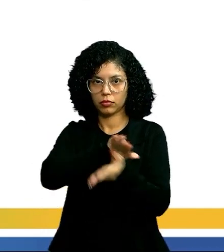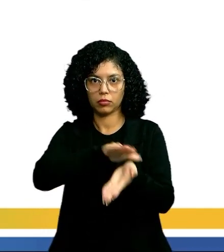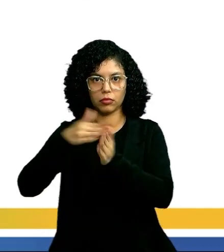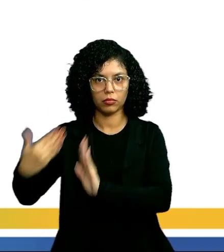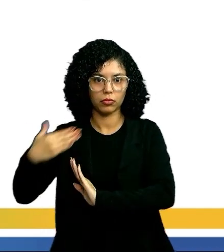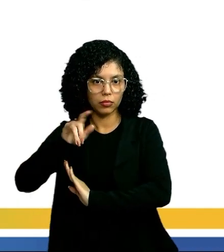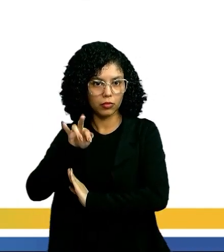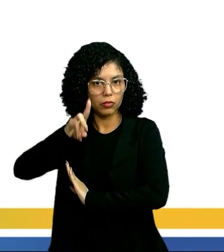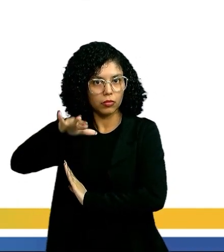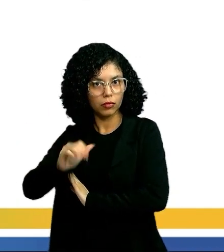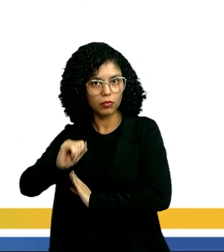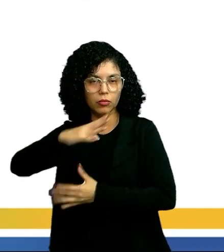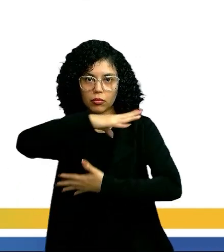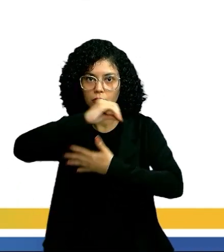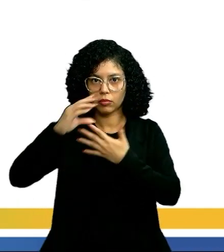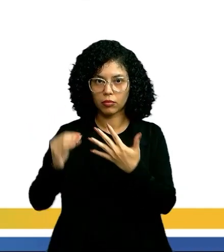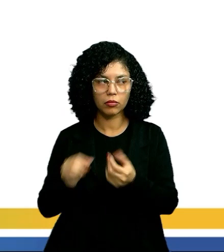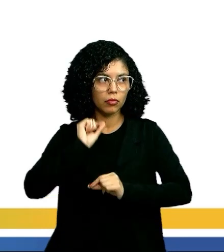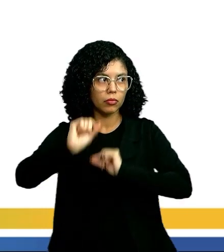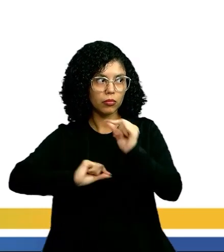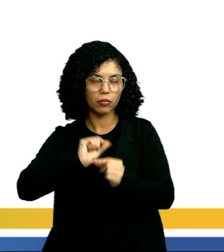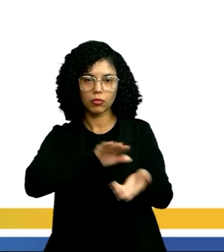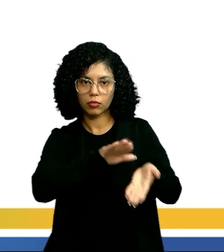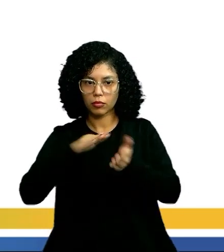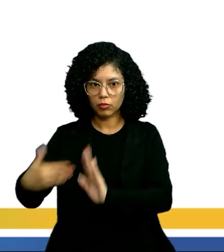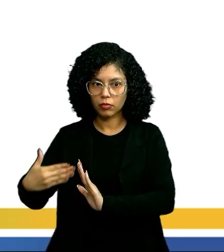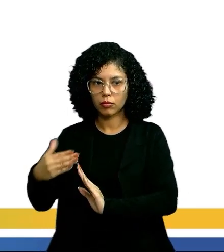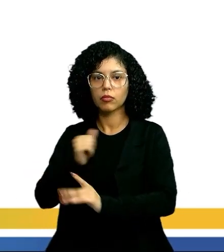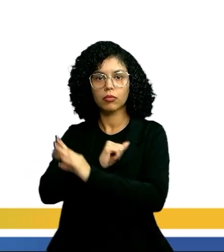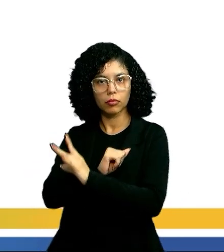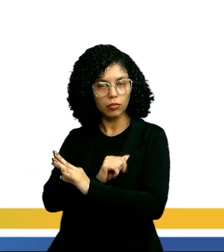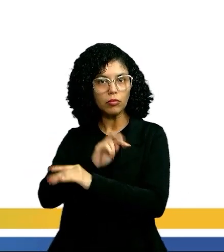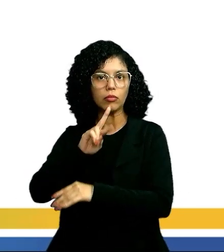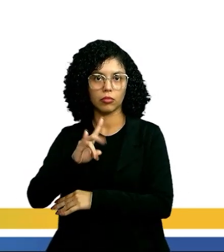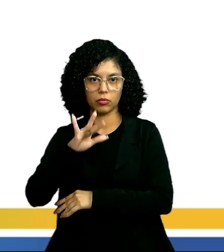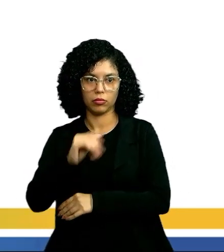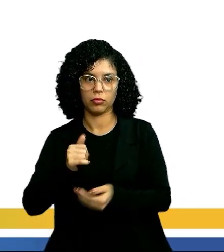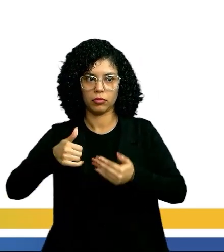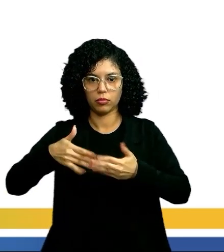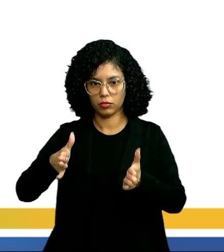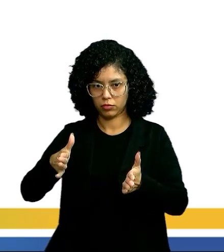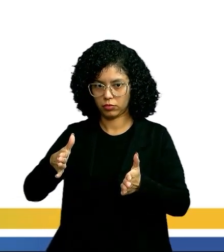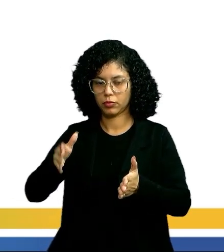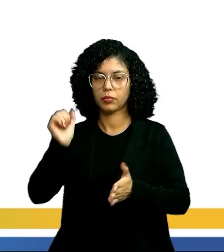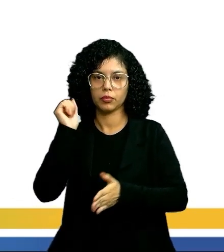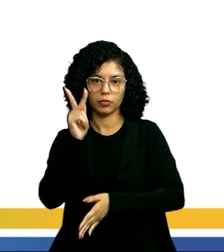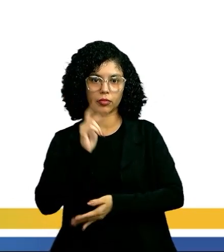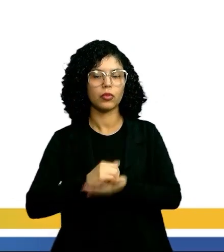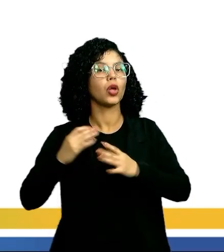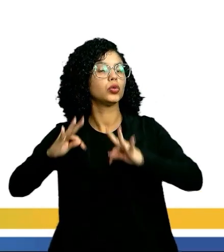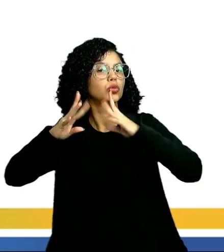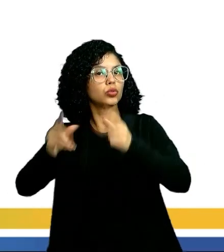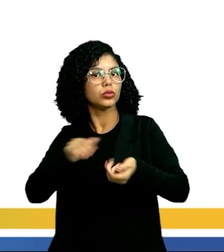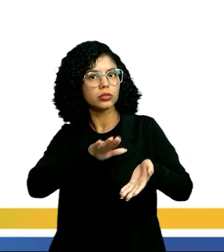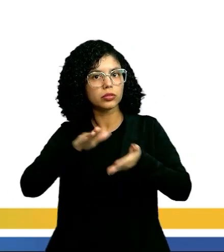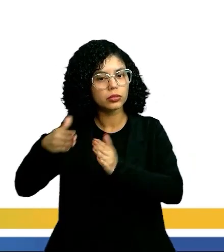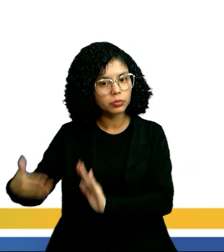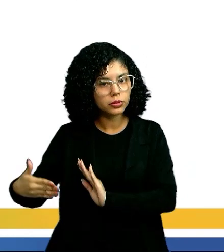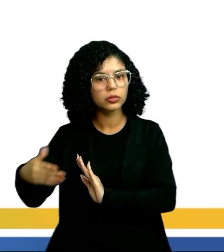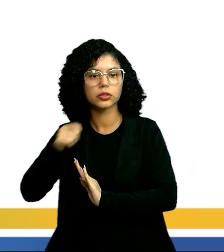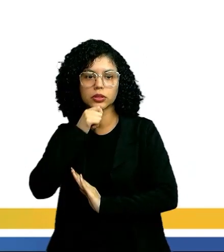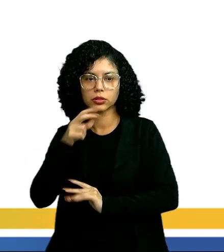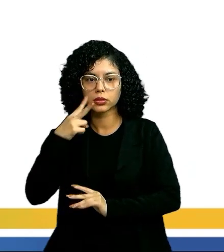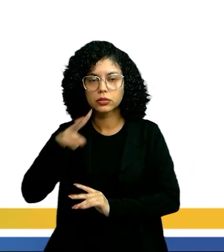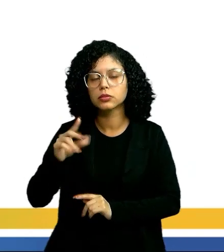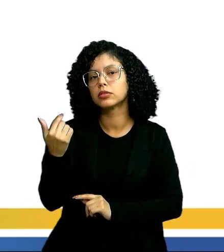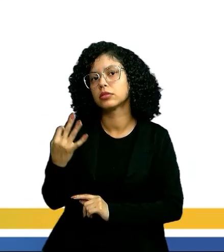parte alifática da cadeia. O que é parte alifática? É a parte que está aberta, tá? É toda aquela parte ali que você